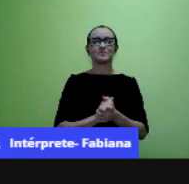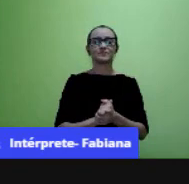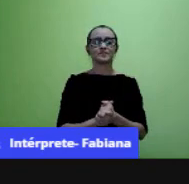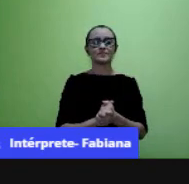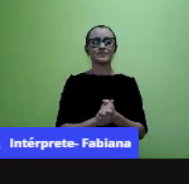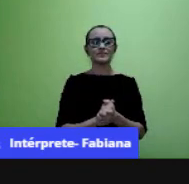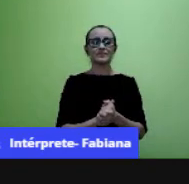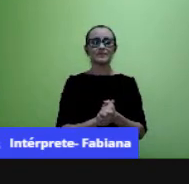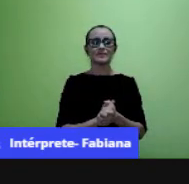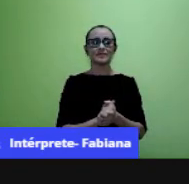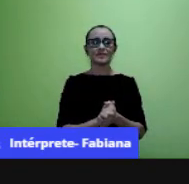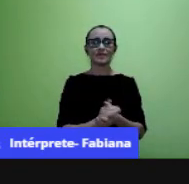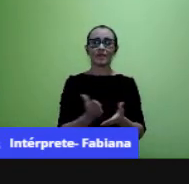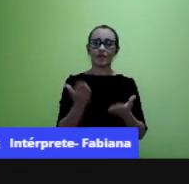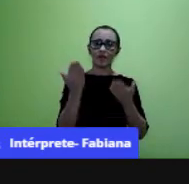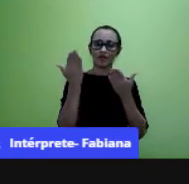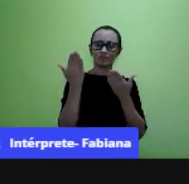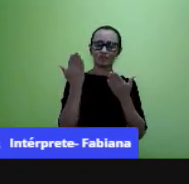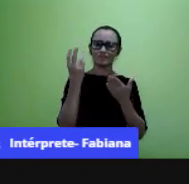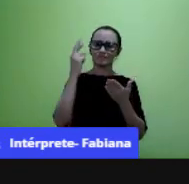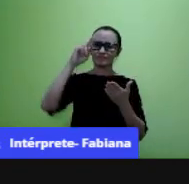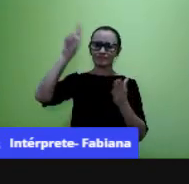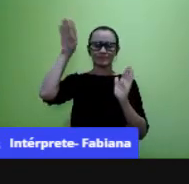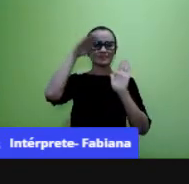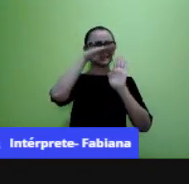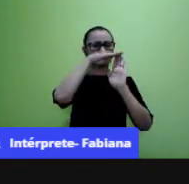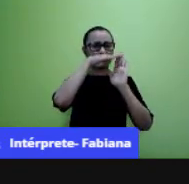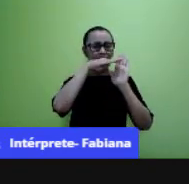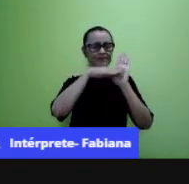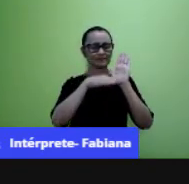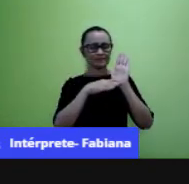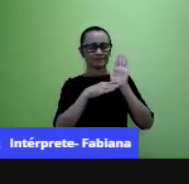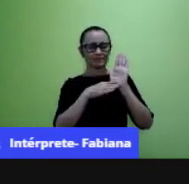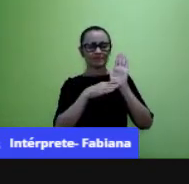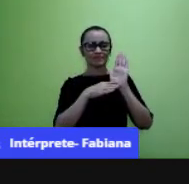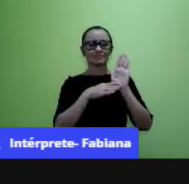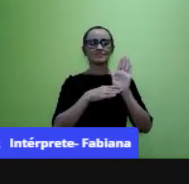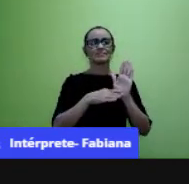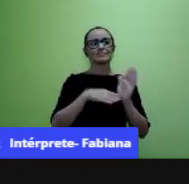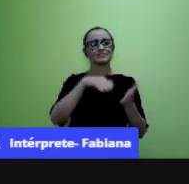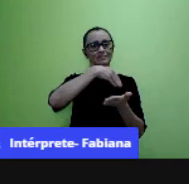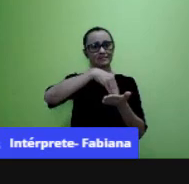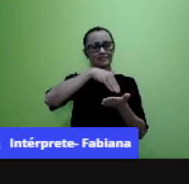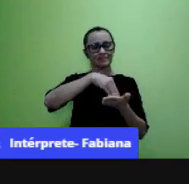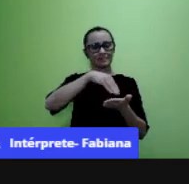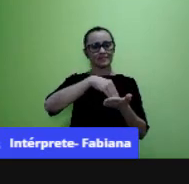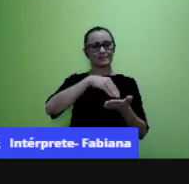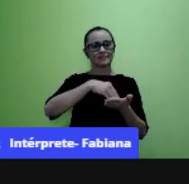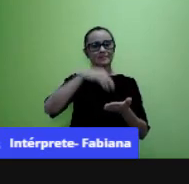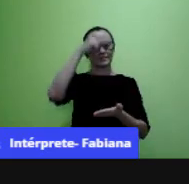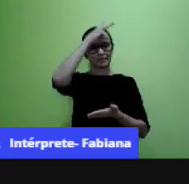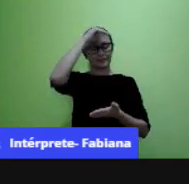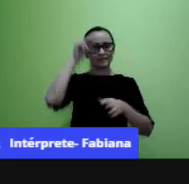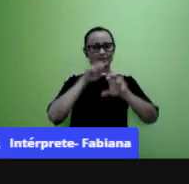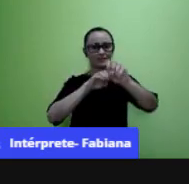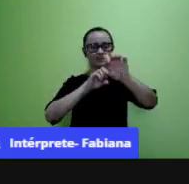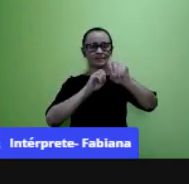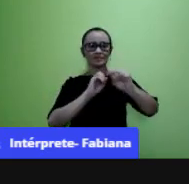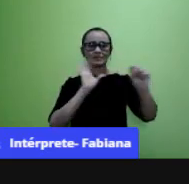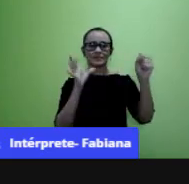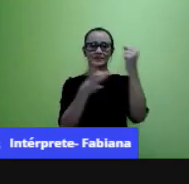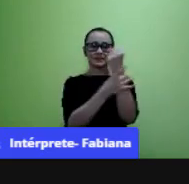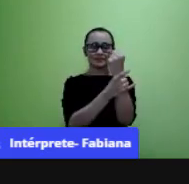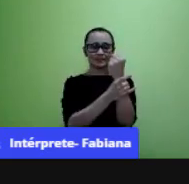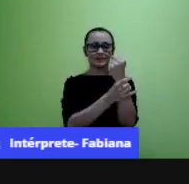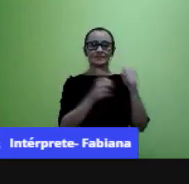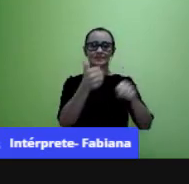Estes são os nossos gestores que estão à frente da Secretaria Municipal de Educação, garantindo uma educação de